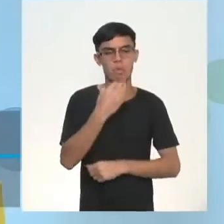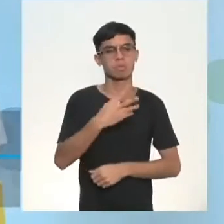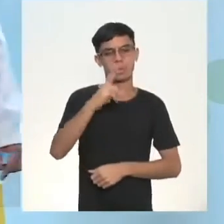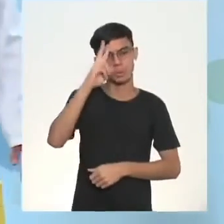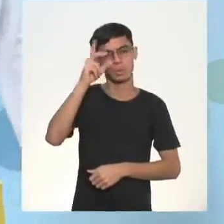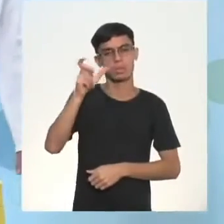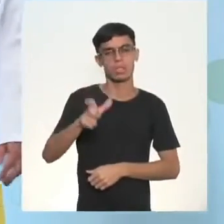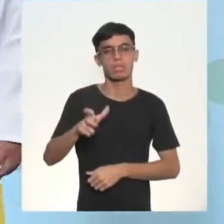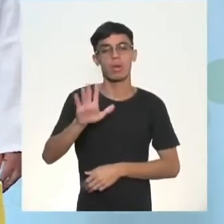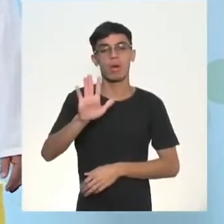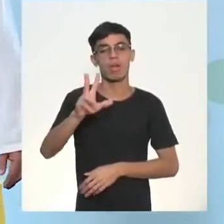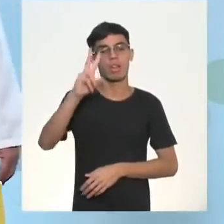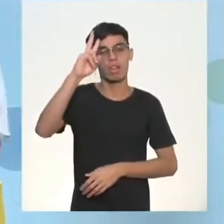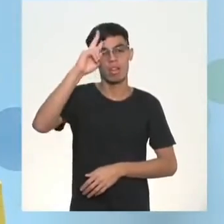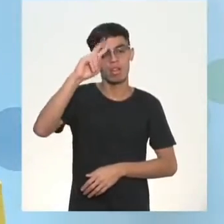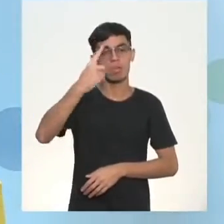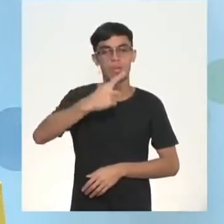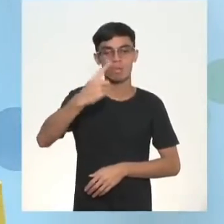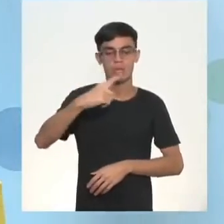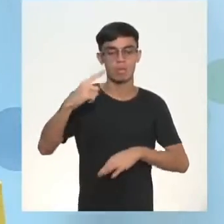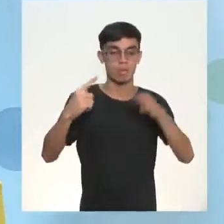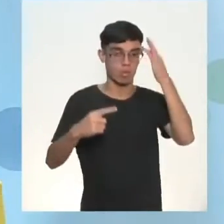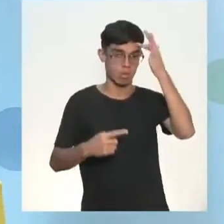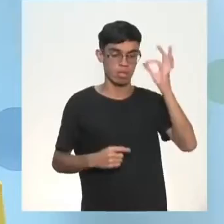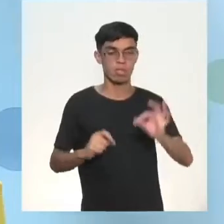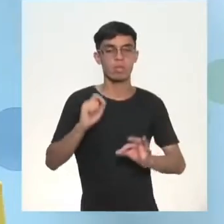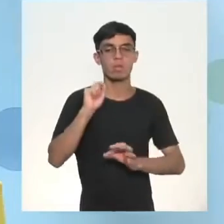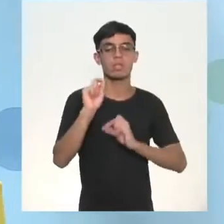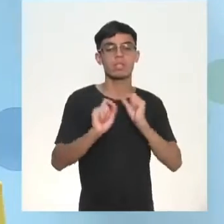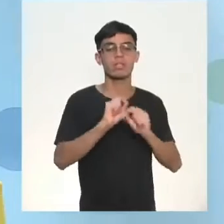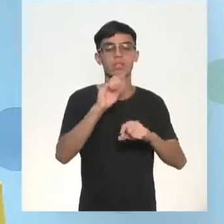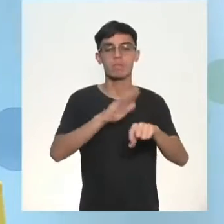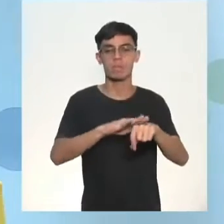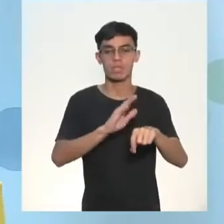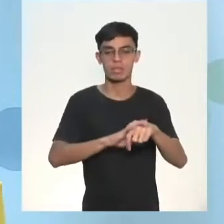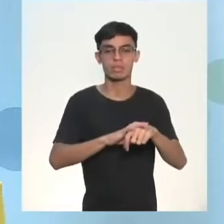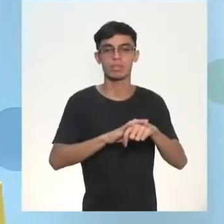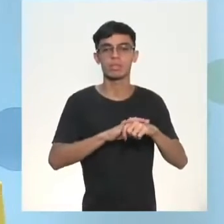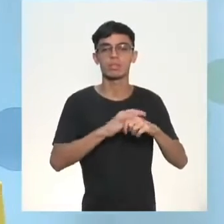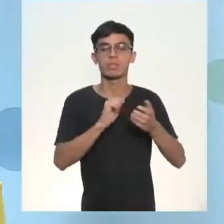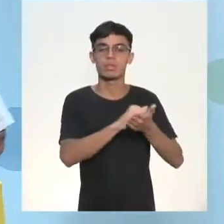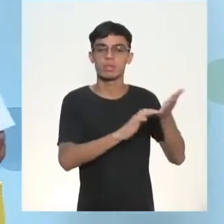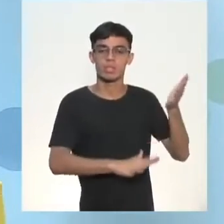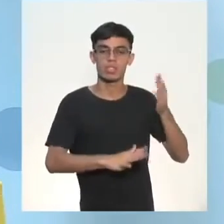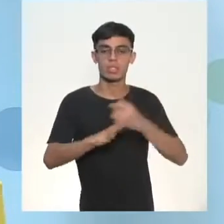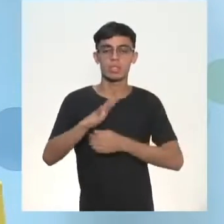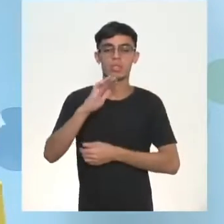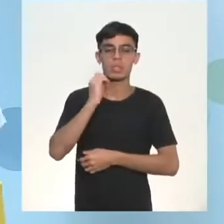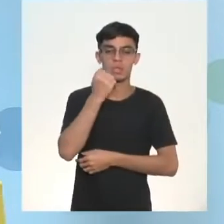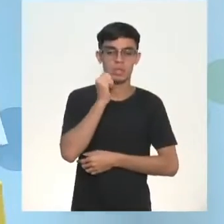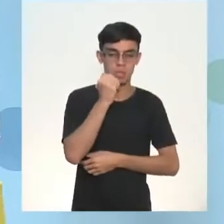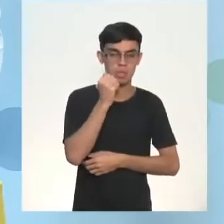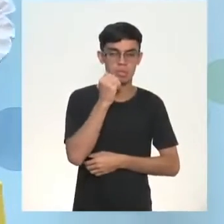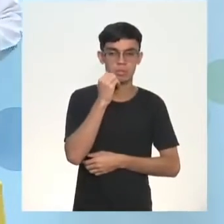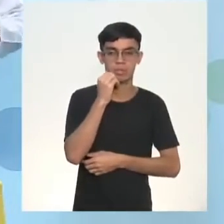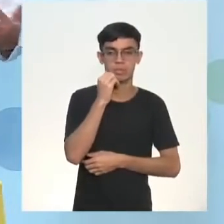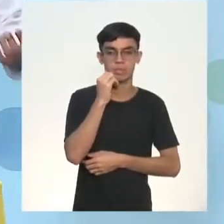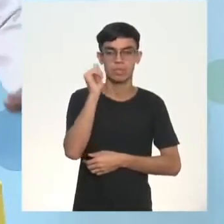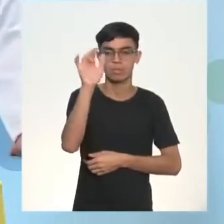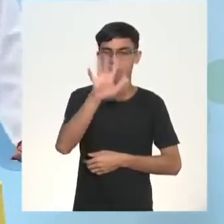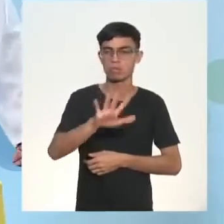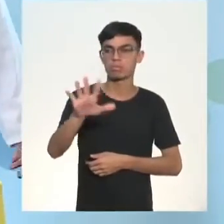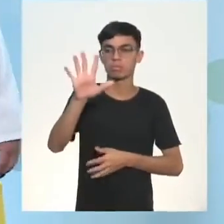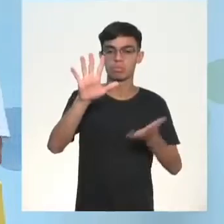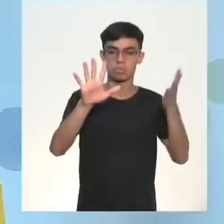Bom, então vamos lembrar. Primeiro a gente tem que entender o seguinte, que quando a gente vai fazer um trabalho científico, primeiro a gente observa um